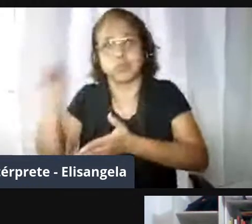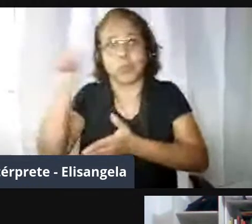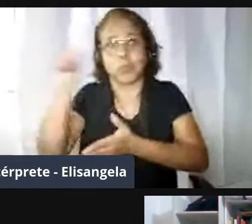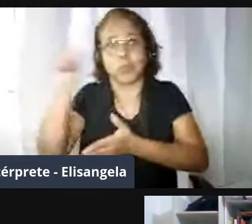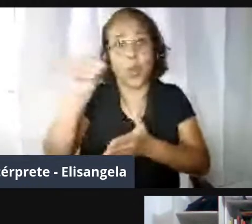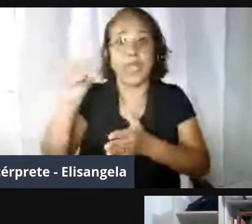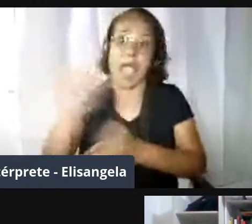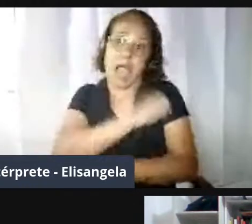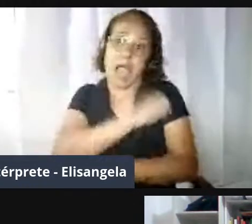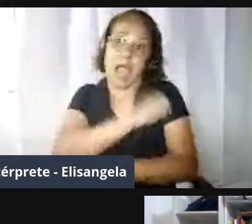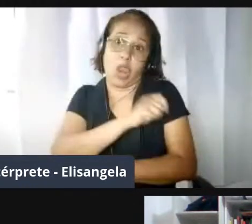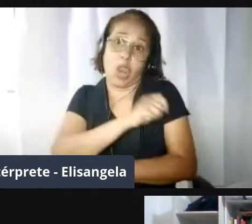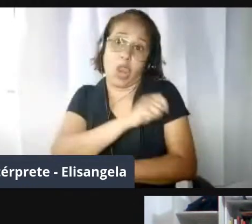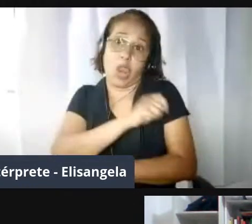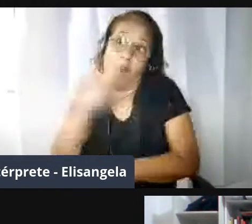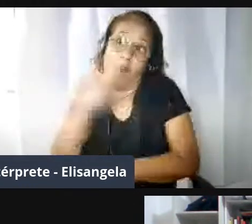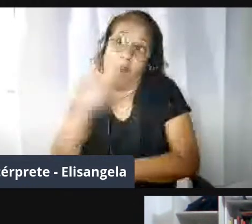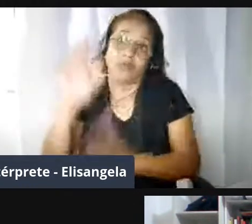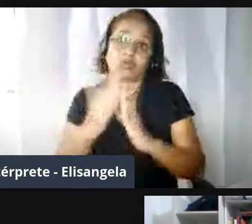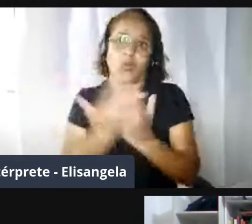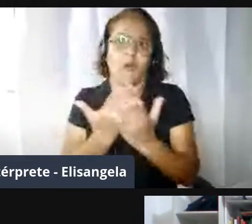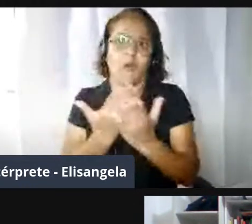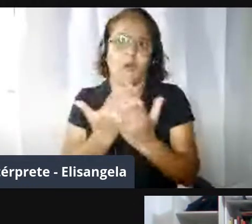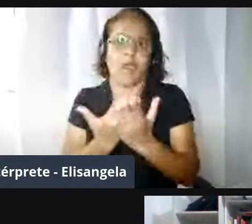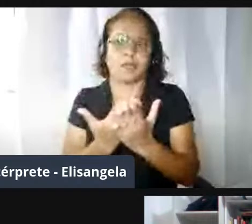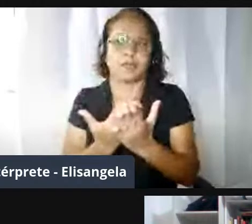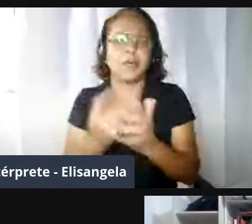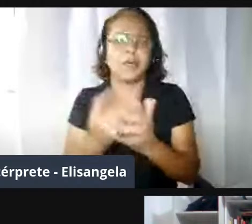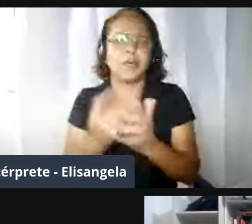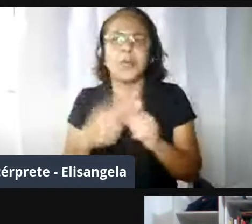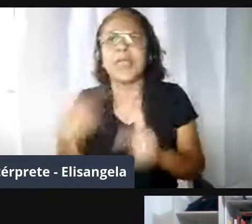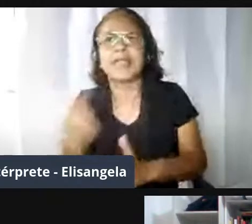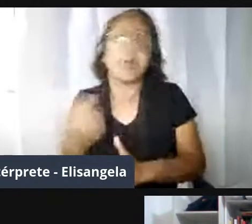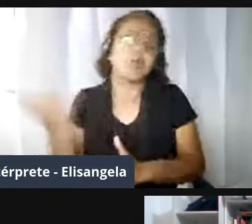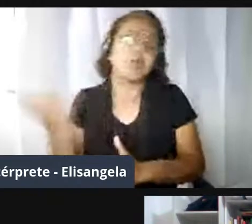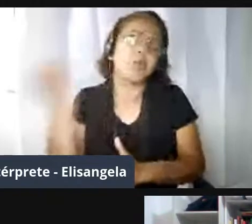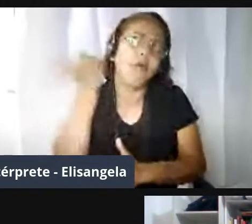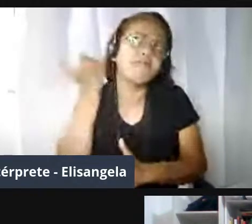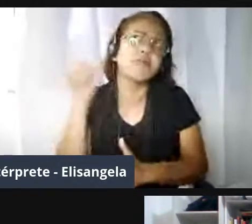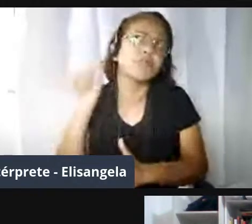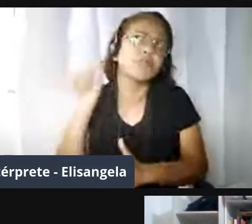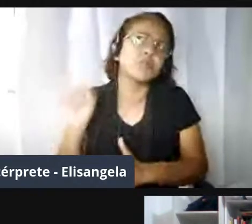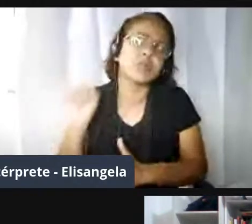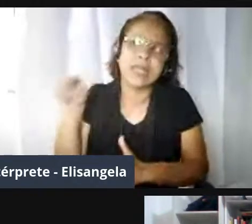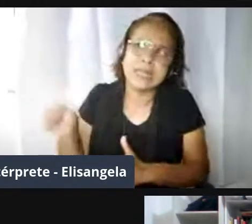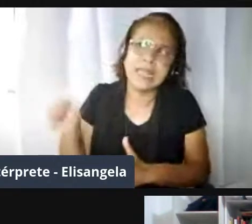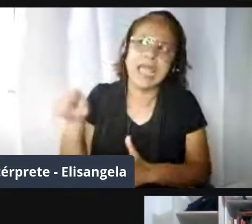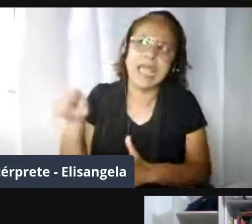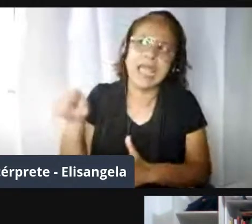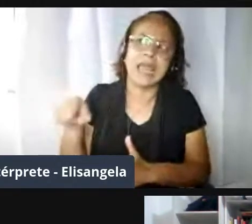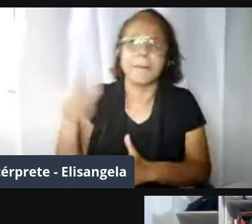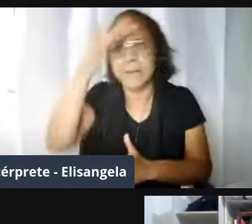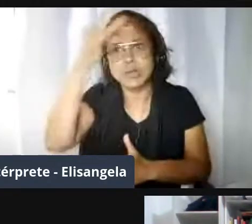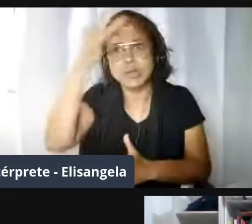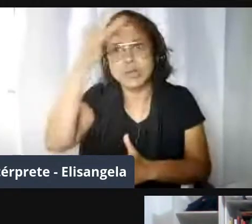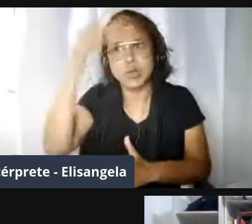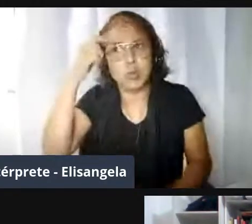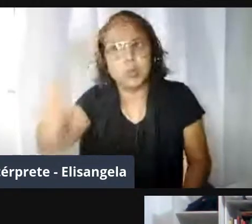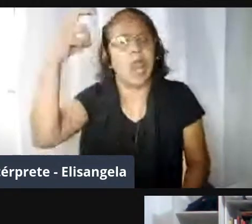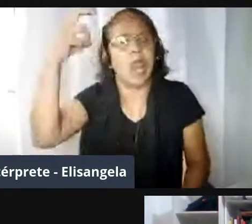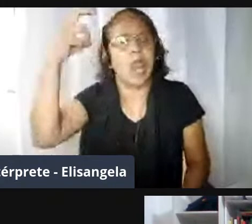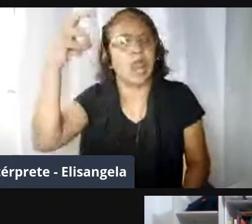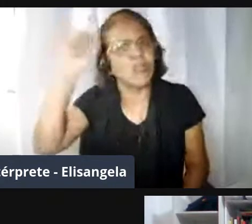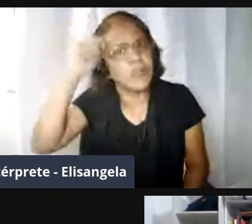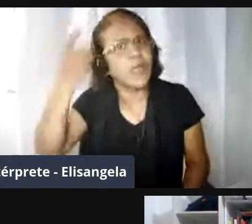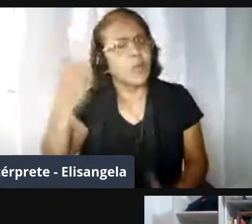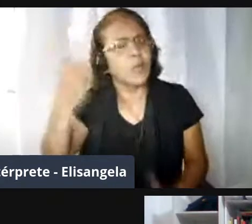hoje não ouve falar desses intelectuais negros, né? O que processos estão envolvidos nessa escola ao longo do século XX inteiro que faz